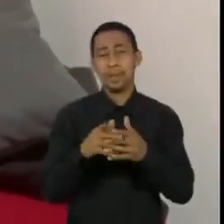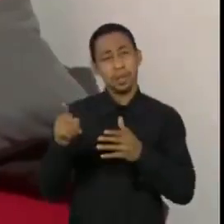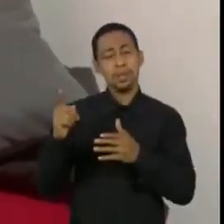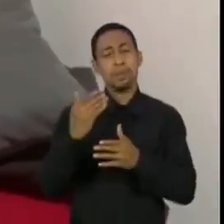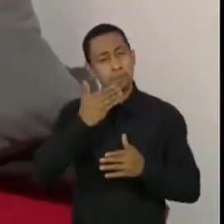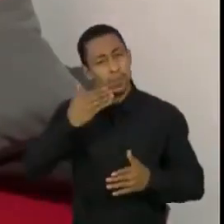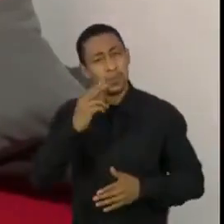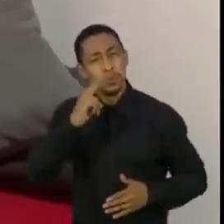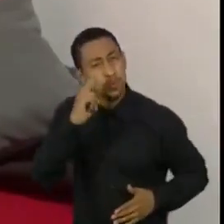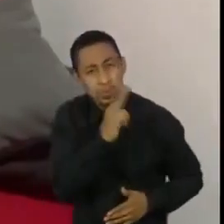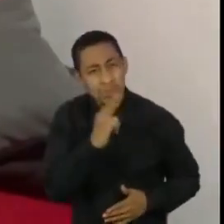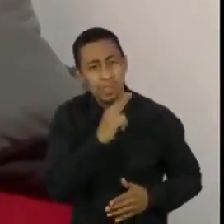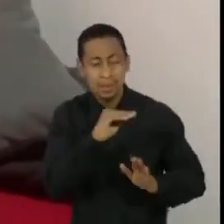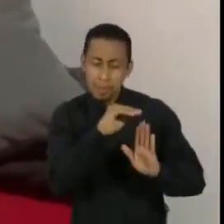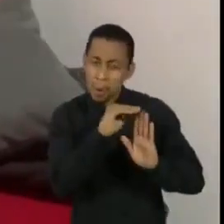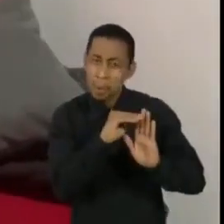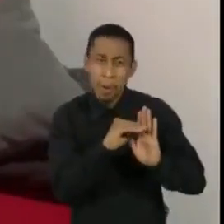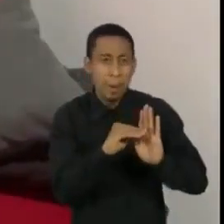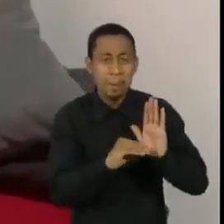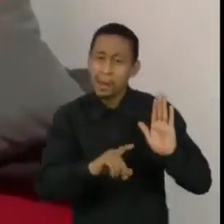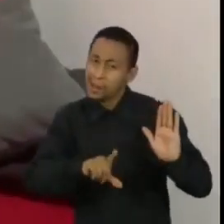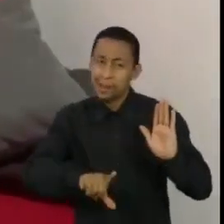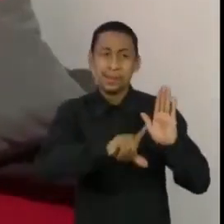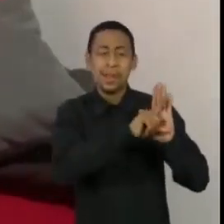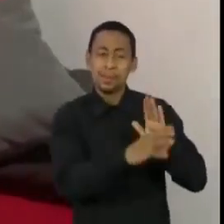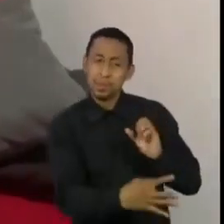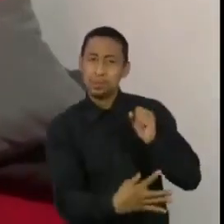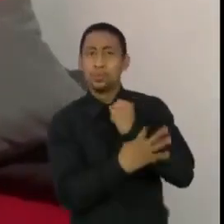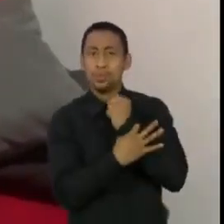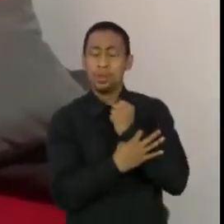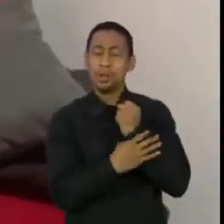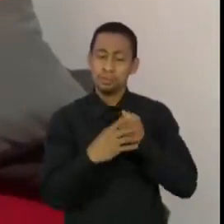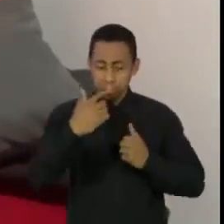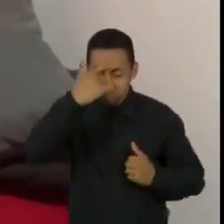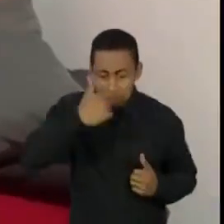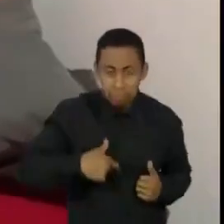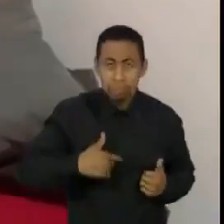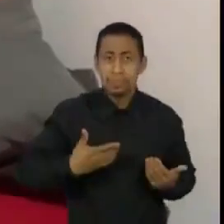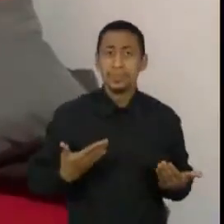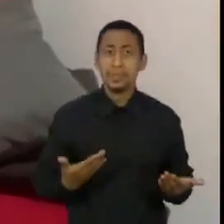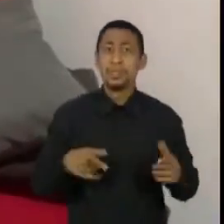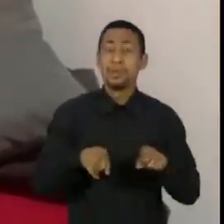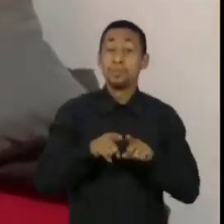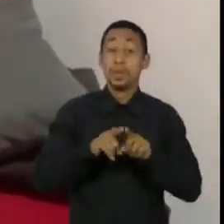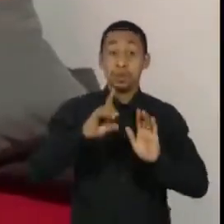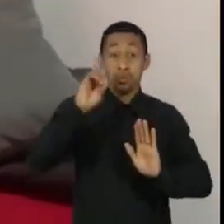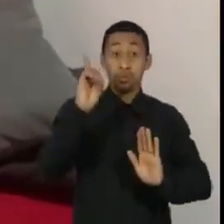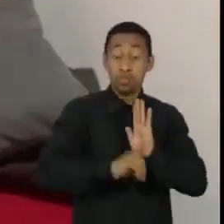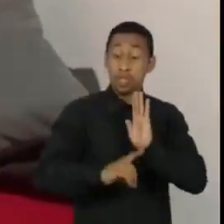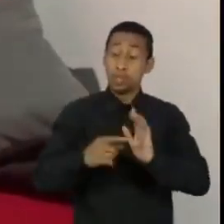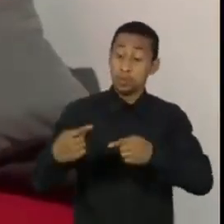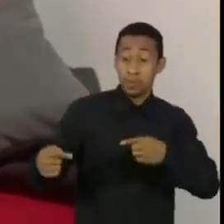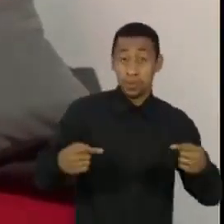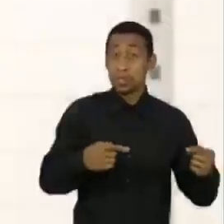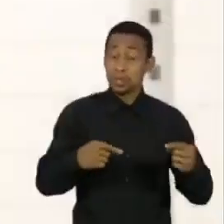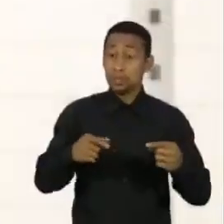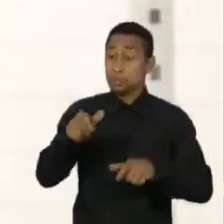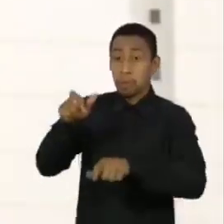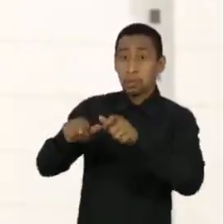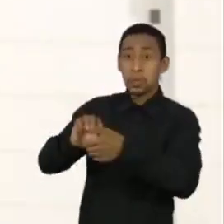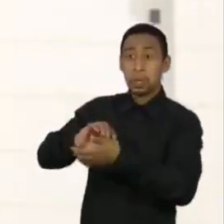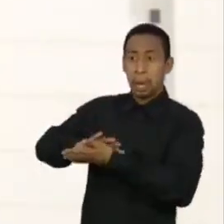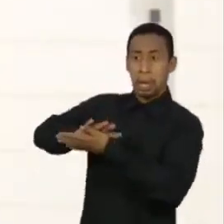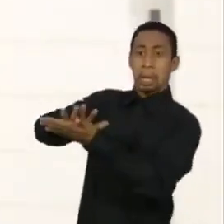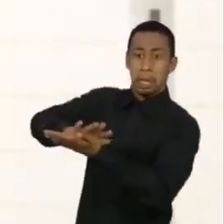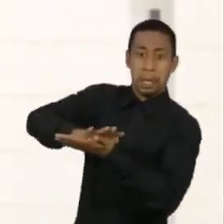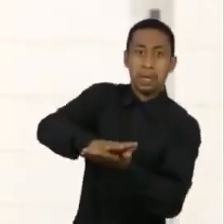sejam implementadas políticas públicas para assegurar a integridade física e os direitos políticos das ameaçadas.